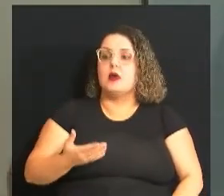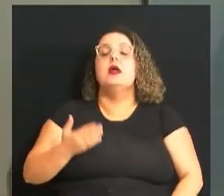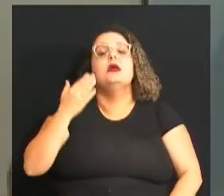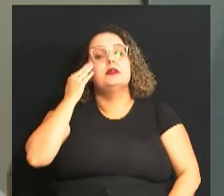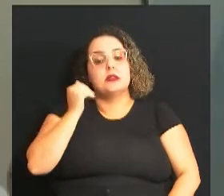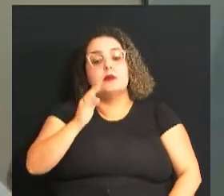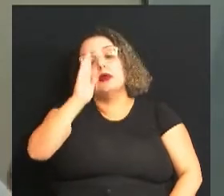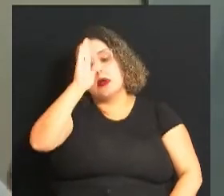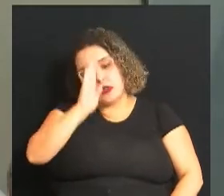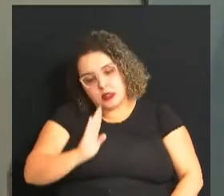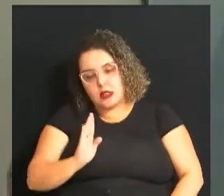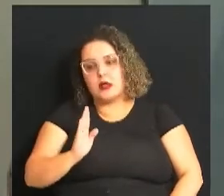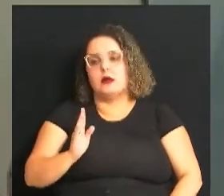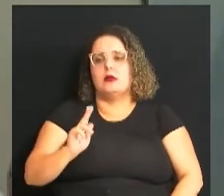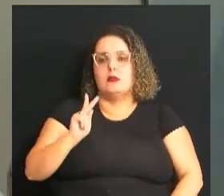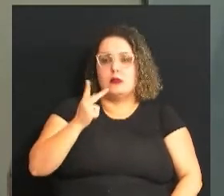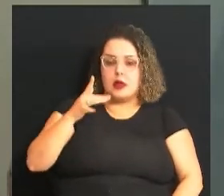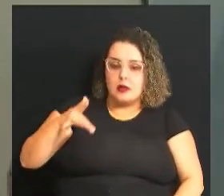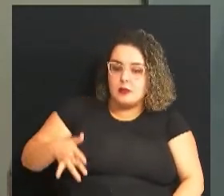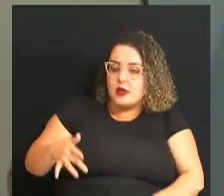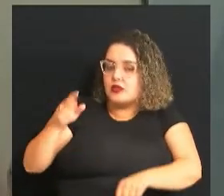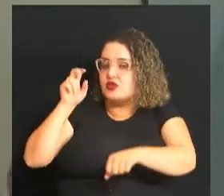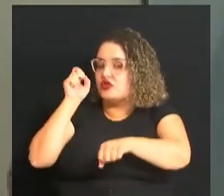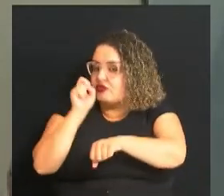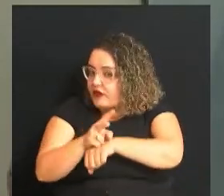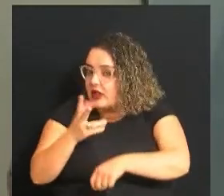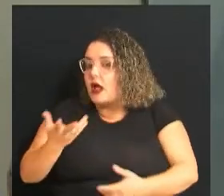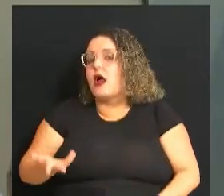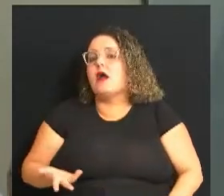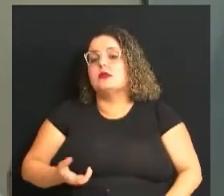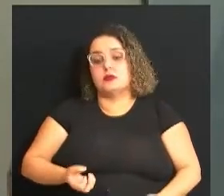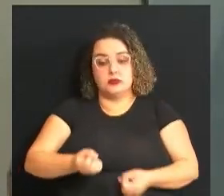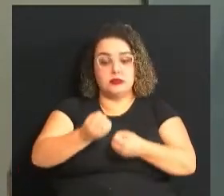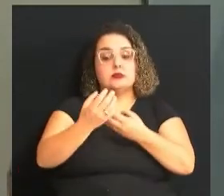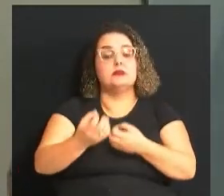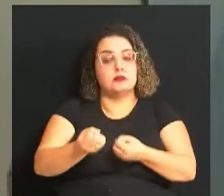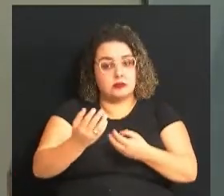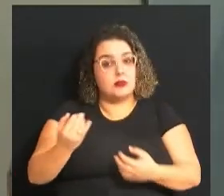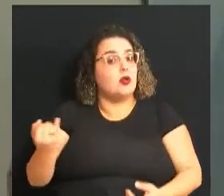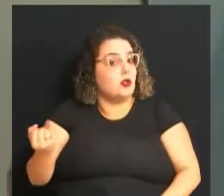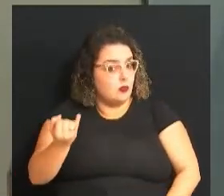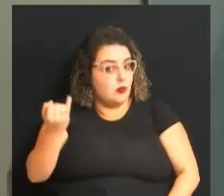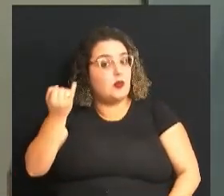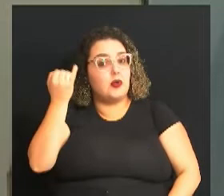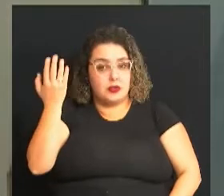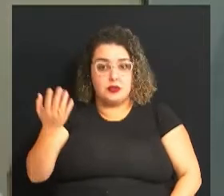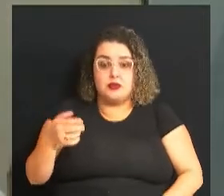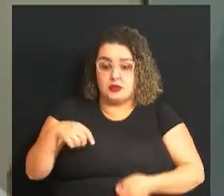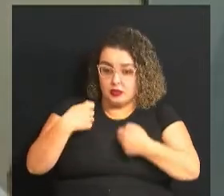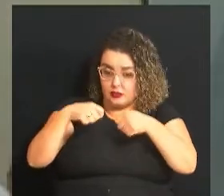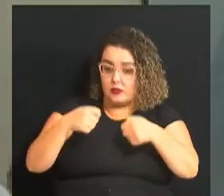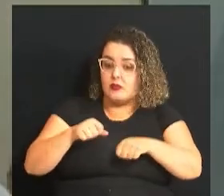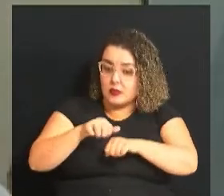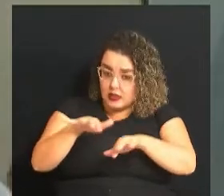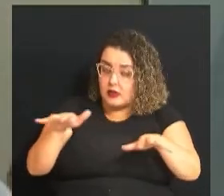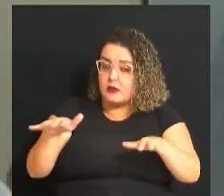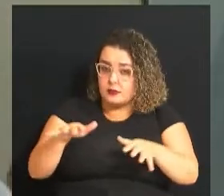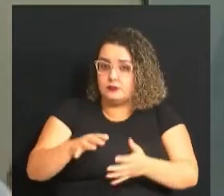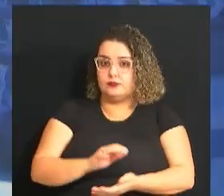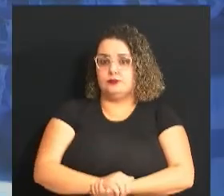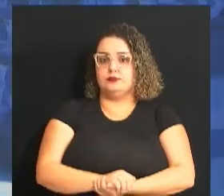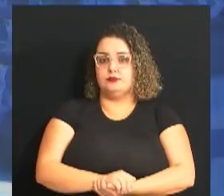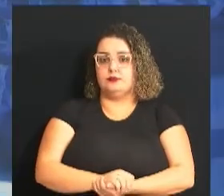fazer o teste para hepatite viral. Então são essas informações valiosas que a gente precisa disseminar. E